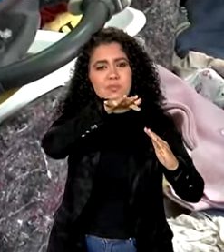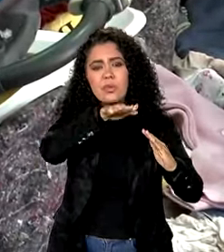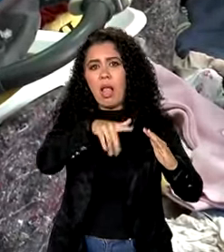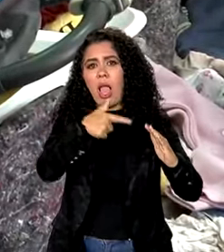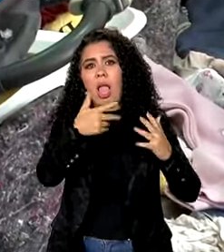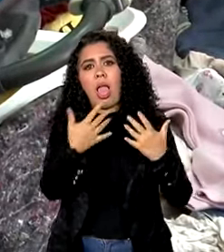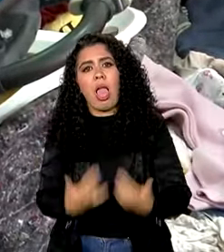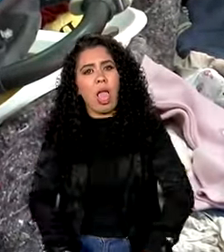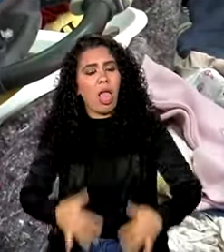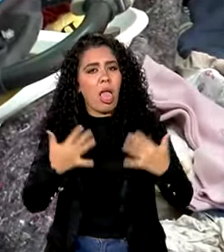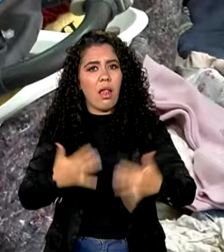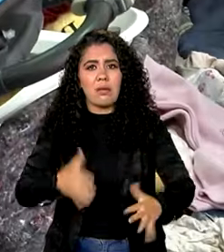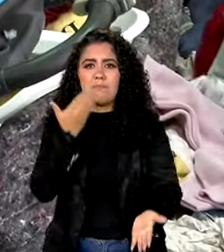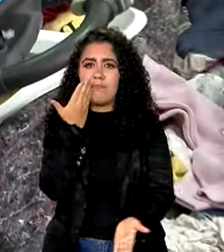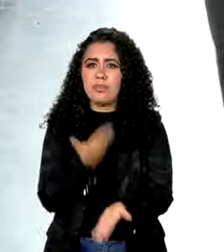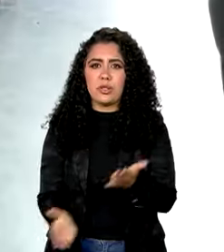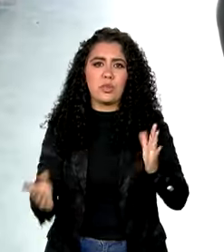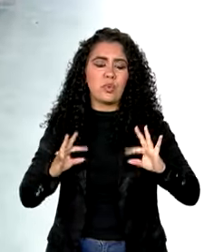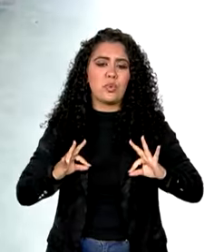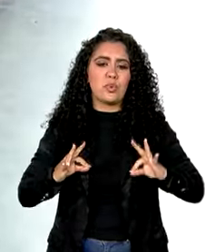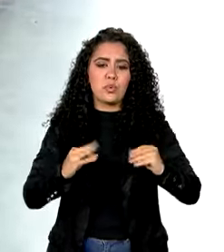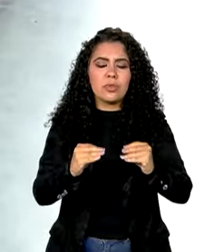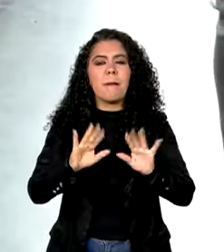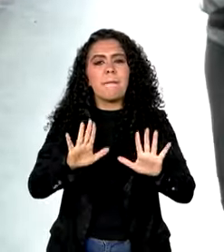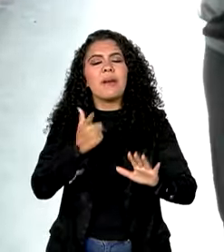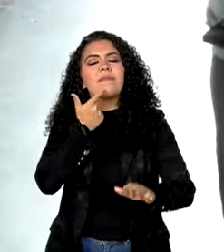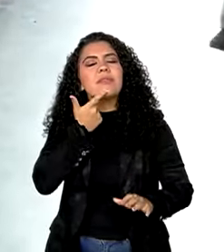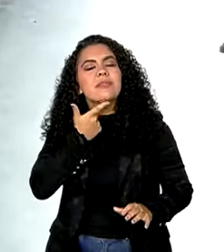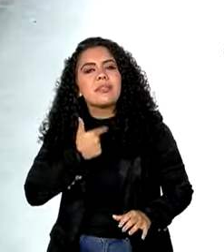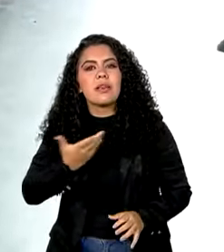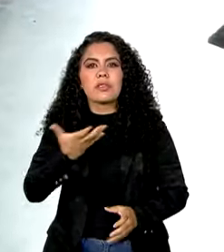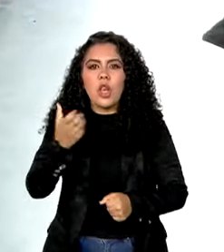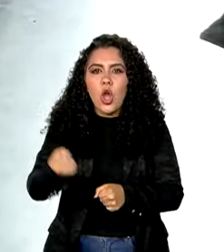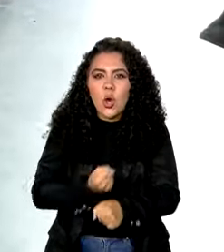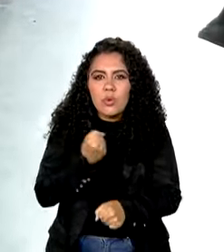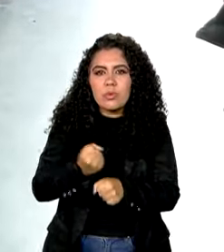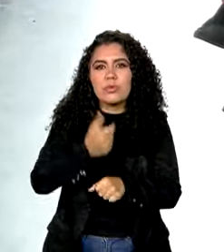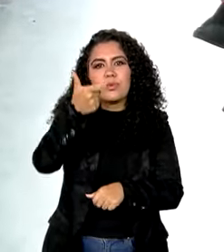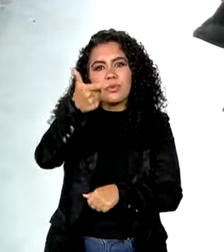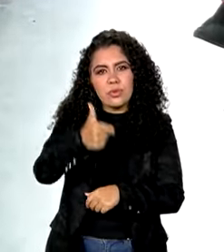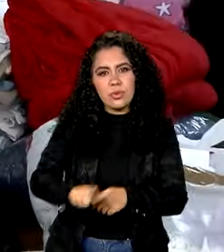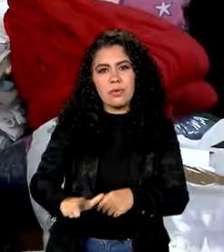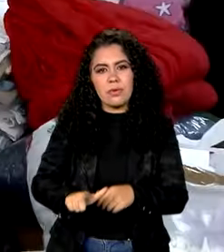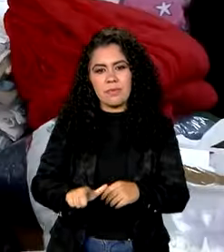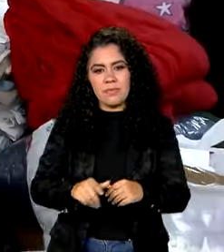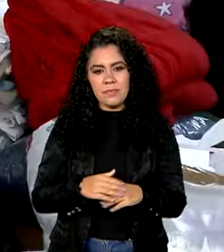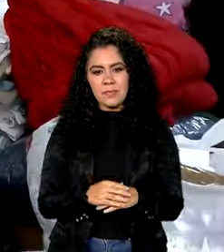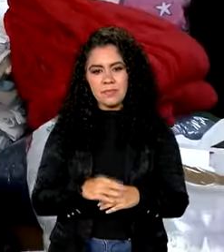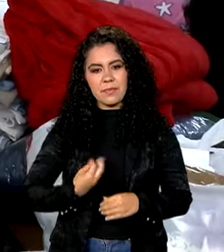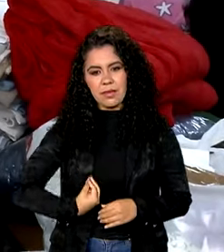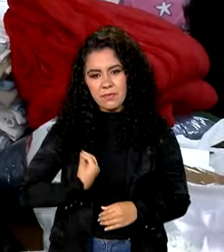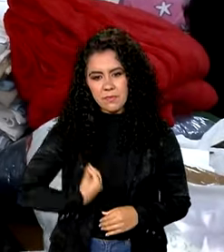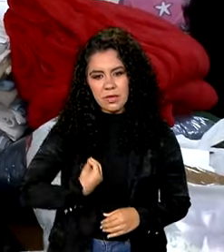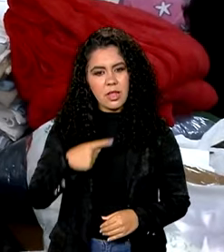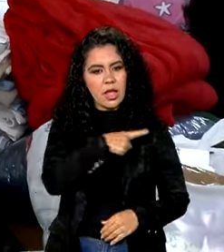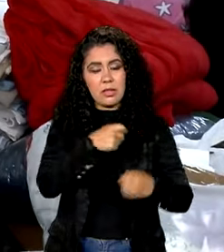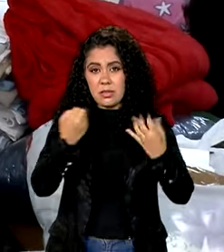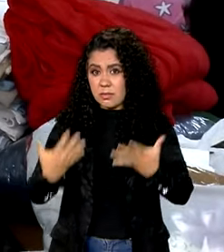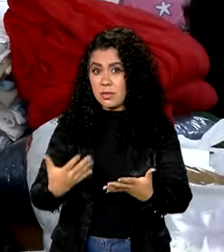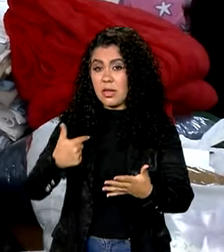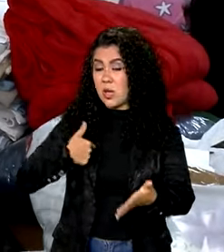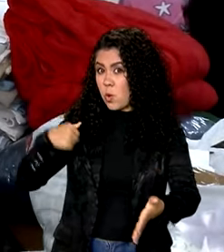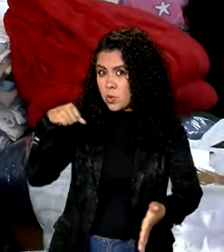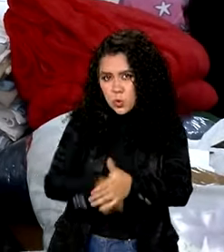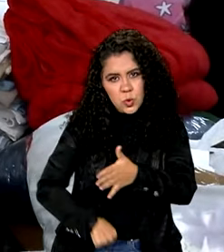melhor, tudo não. A vontade de reconstruir a vida, a enchente não levou. Vou batalhar de novo e não tô com medo